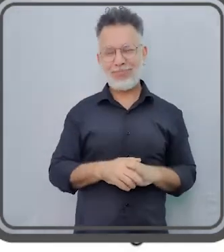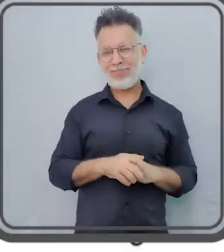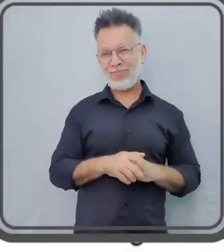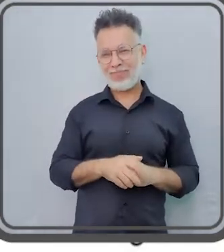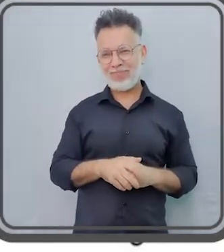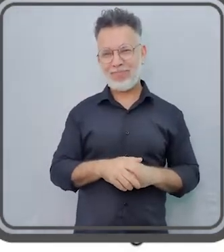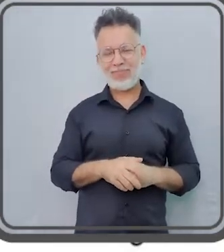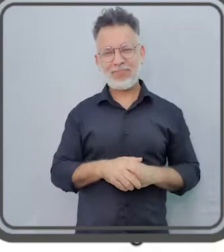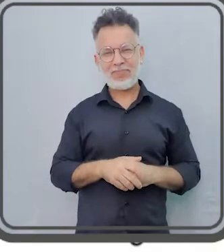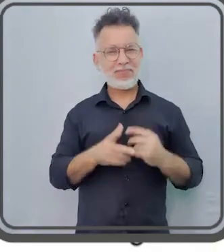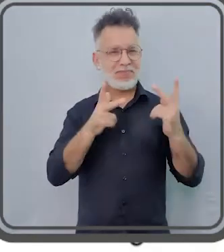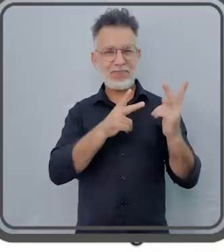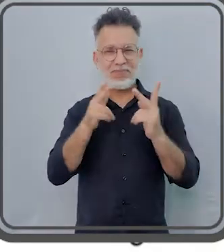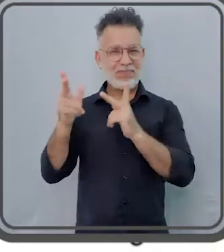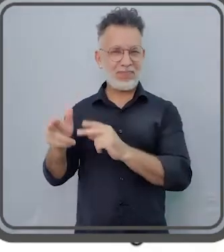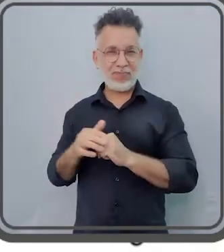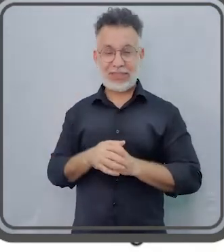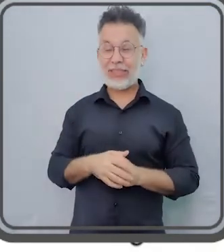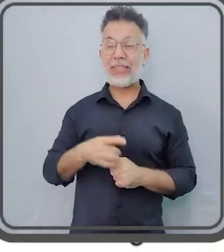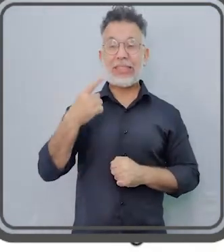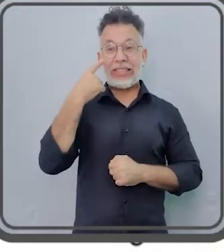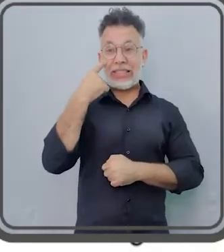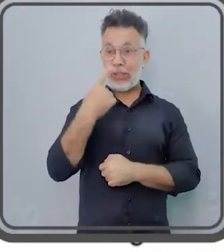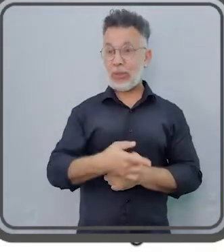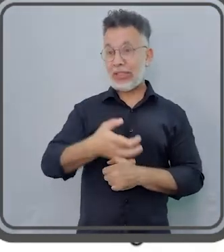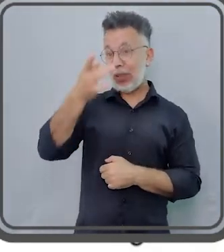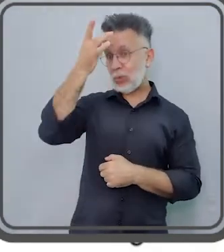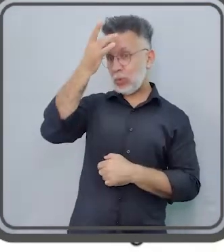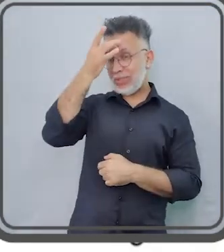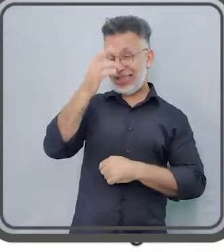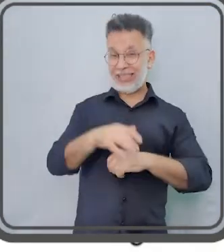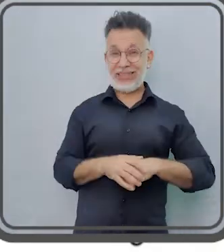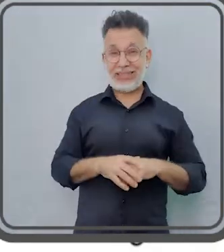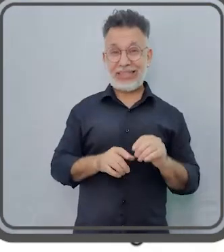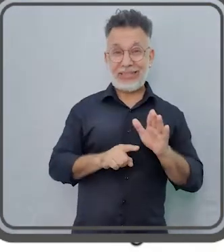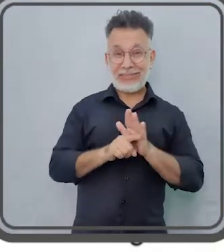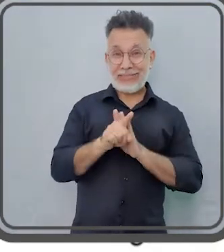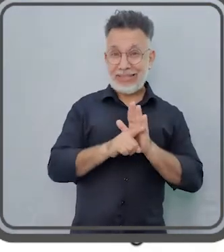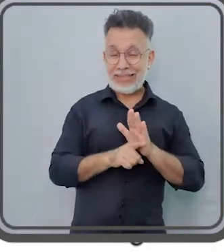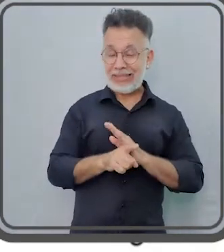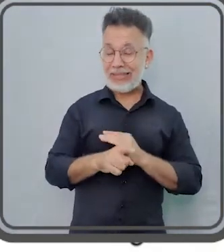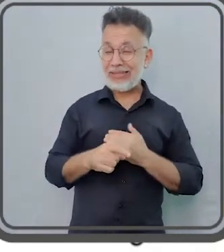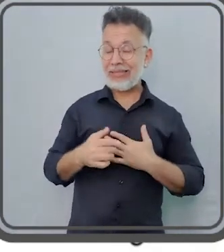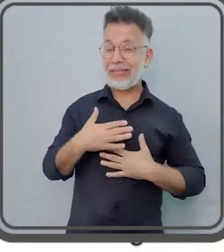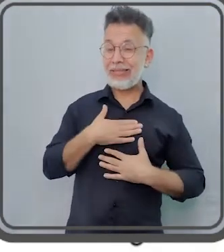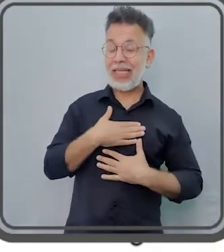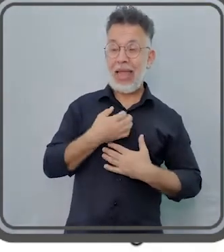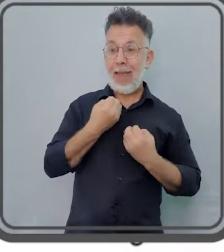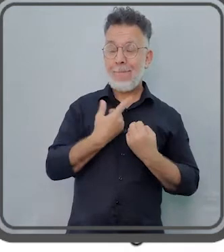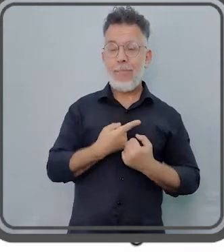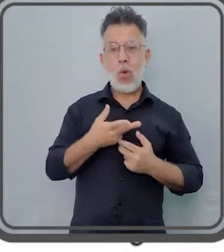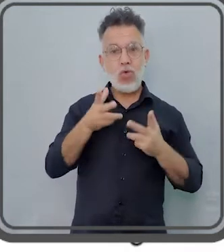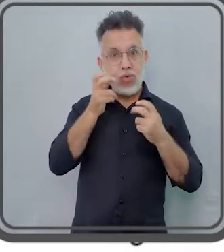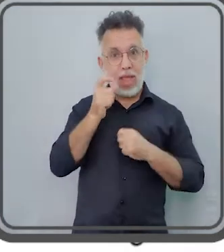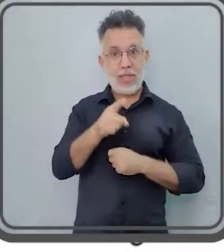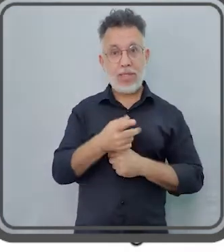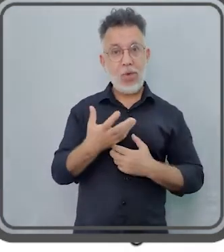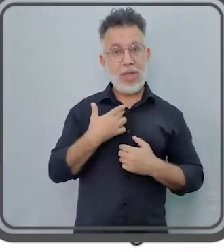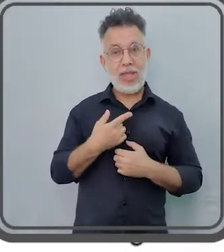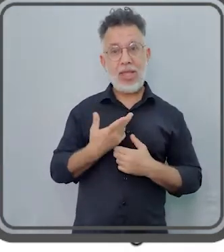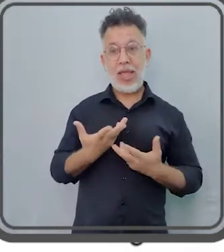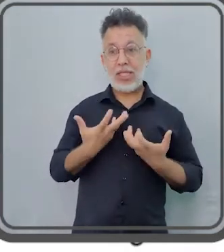Bom, que olhar consciente, que diagnóstico otimista. É muito bom escutar isso, porque eu queria que a gente pudesse aprofundar um pouco nessa